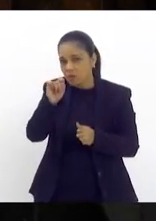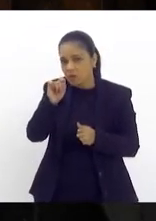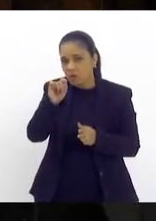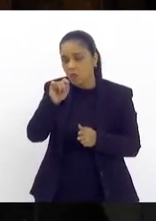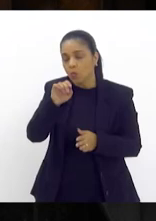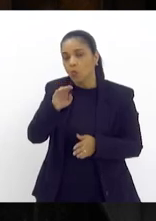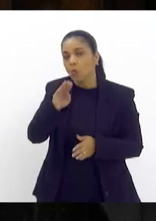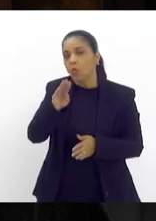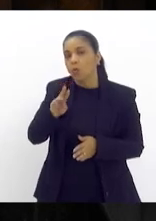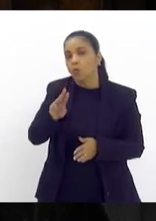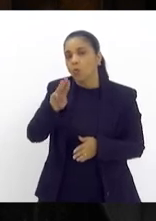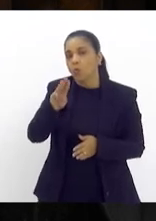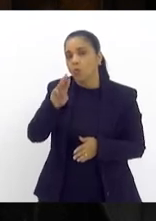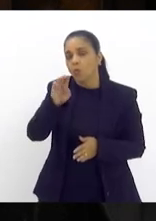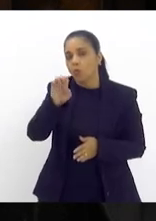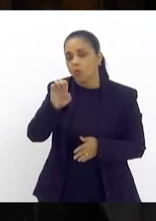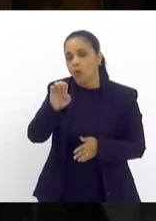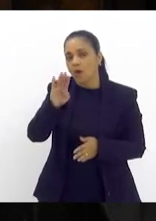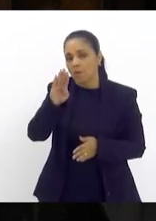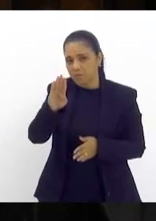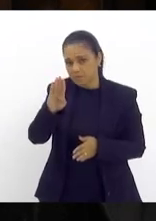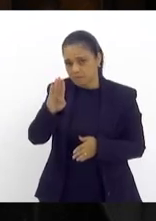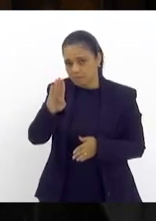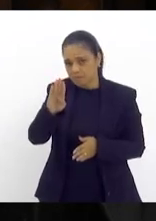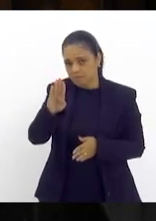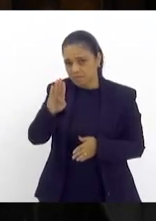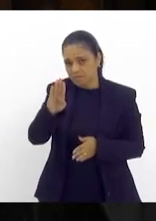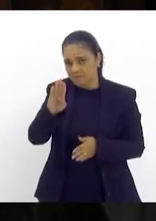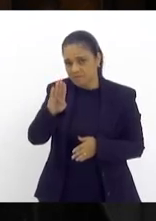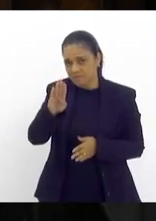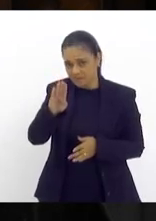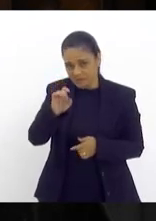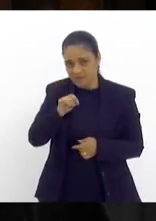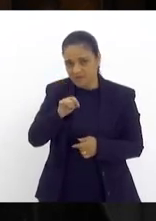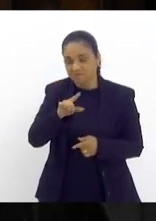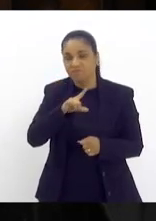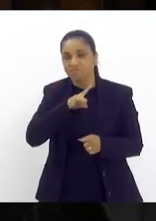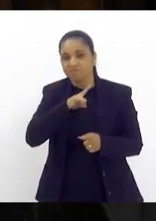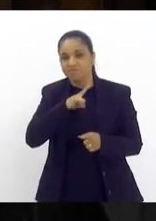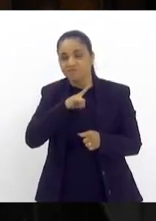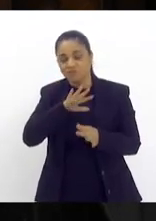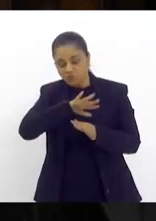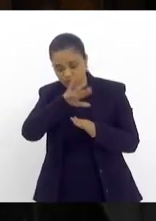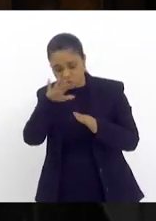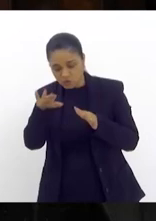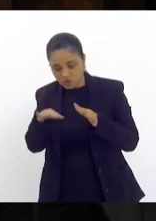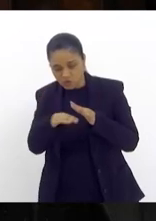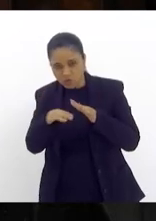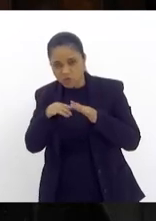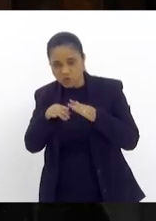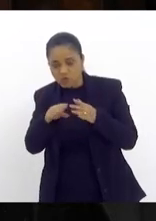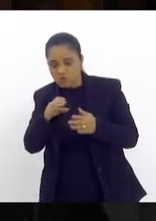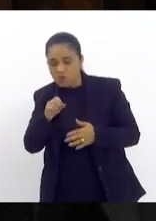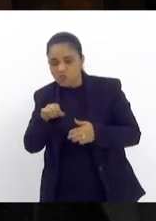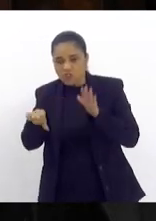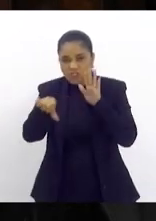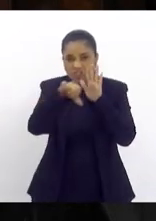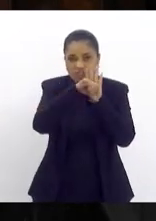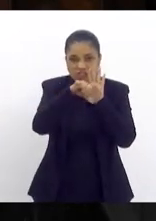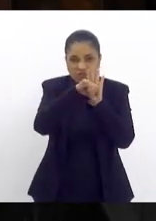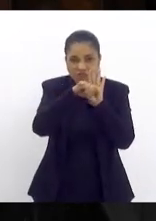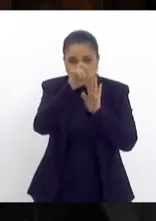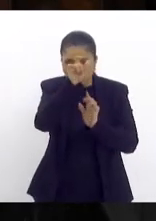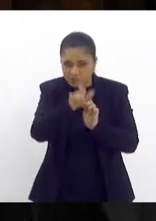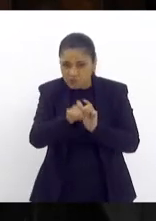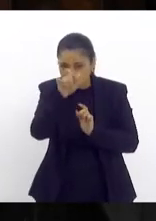né? Essa rede subterrânea, onde muitos criminosos lá